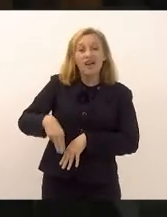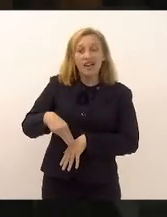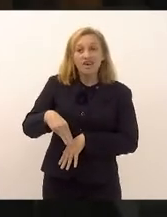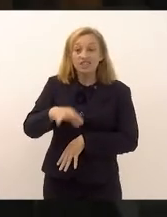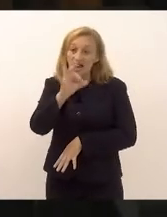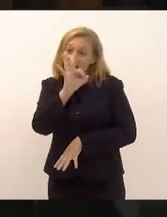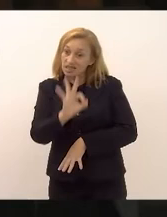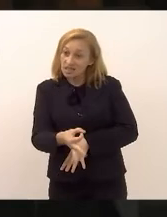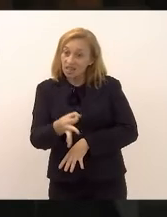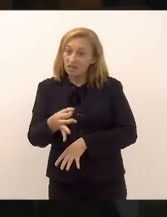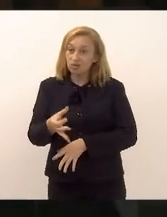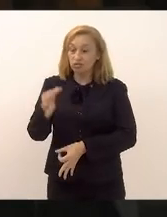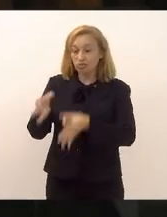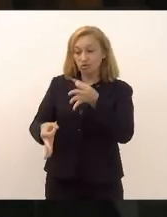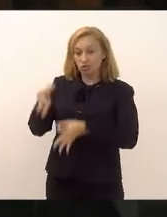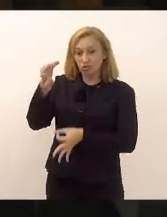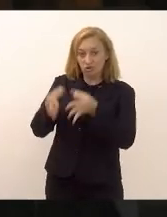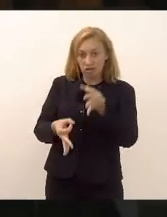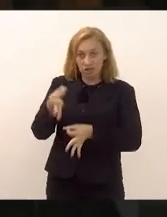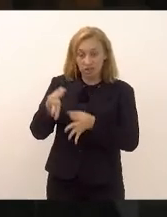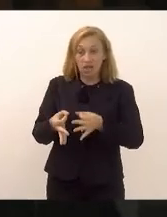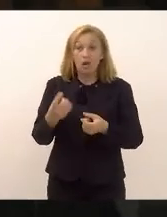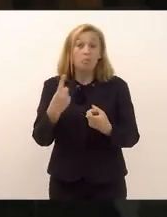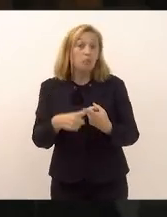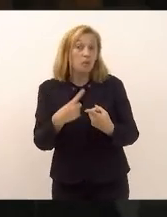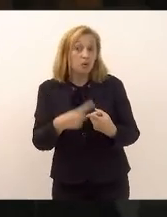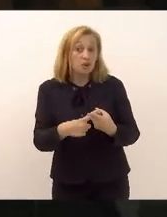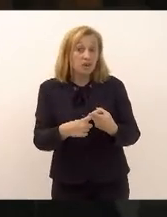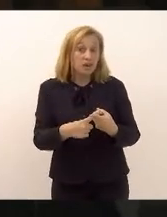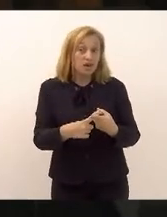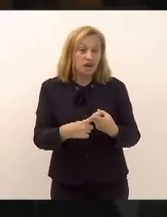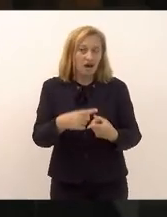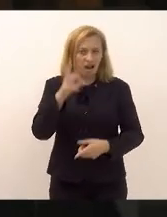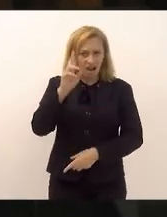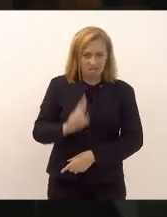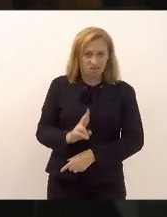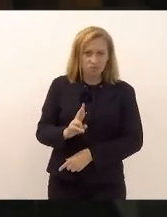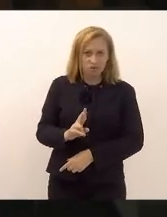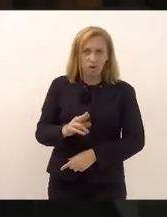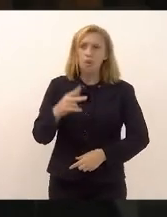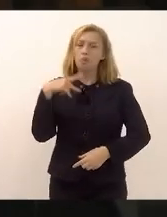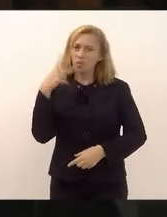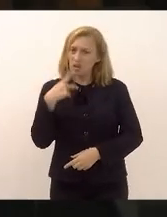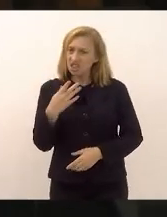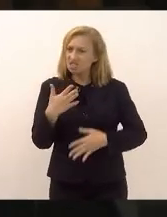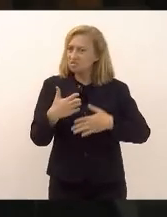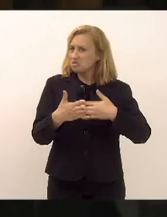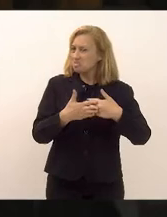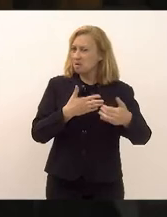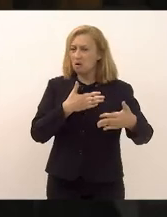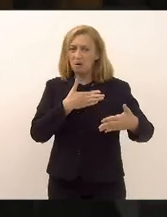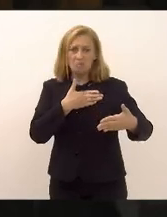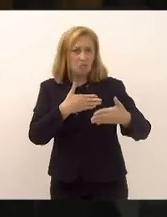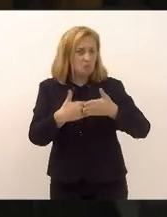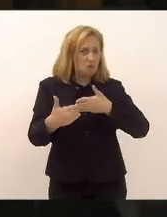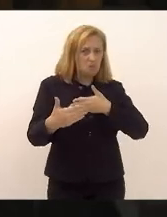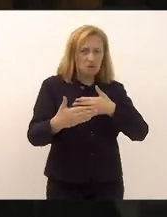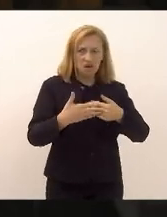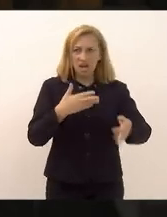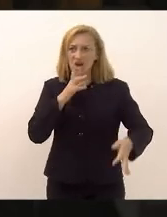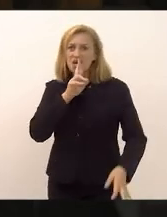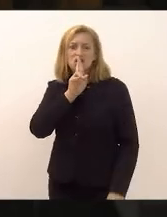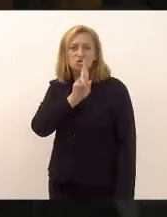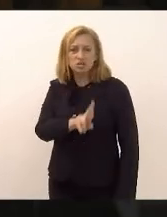razão jurídica, porque a razão política, seja qual for o resultado